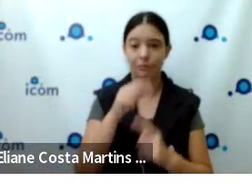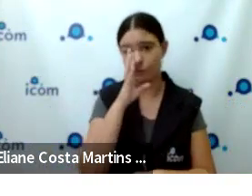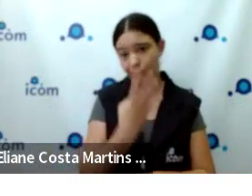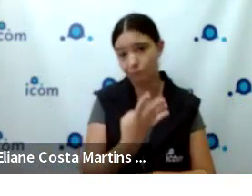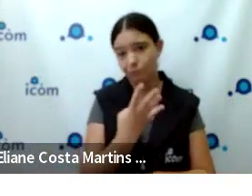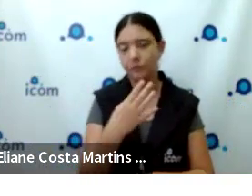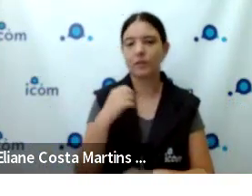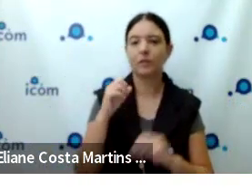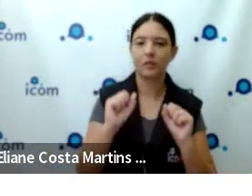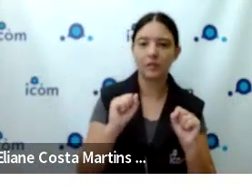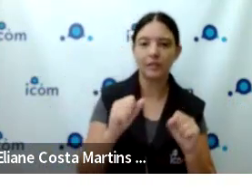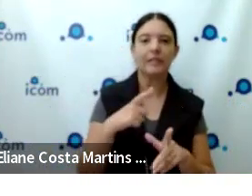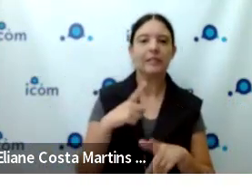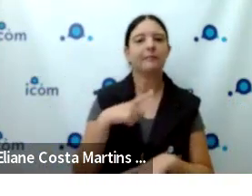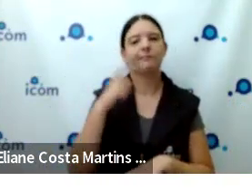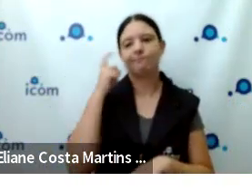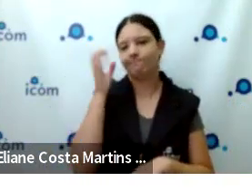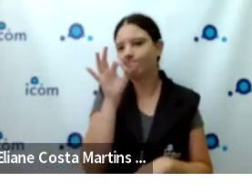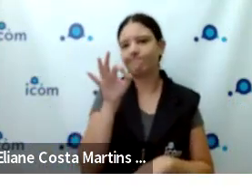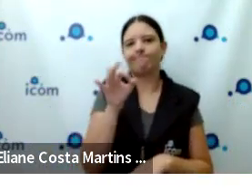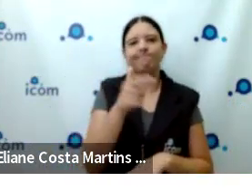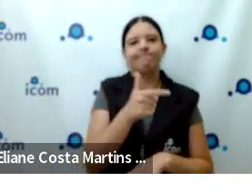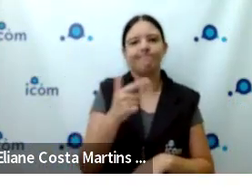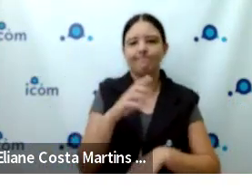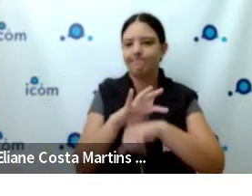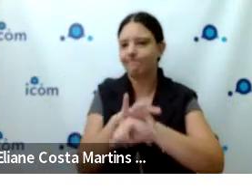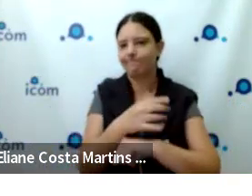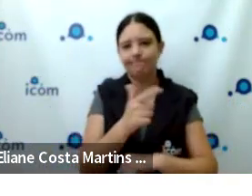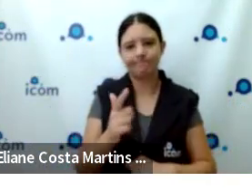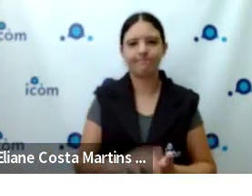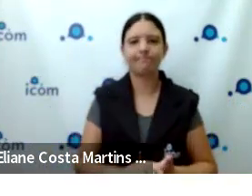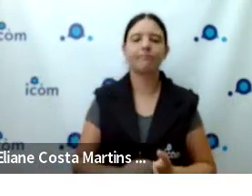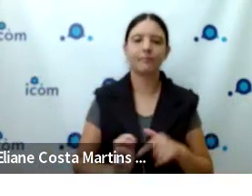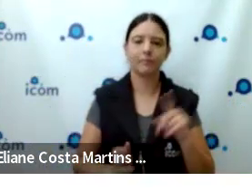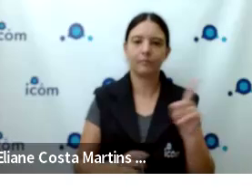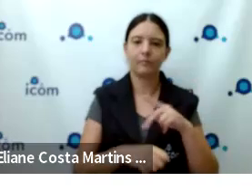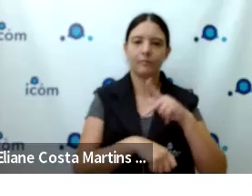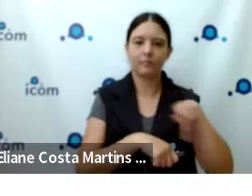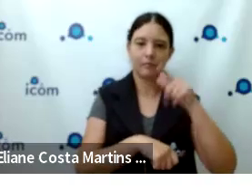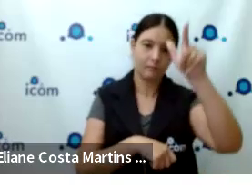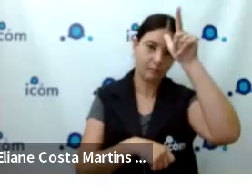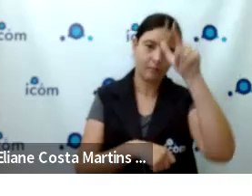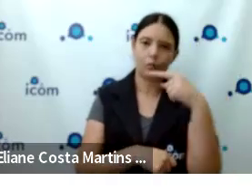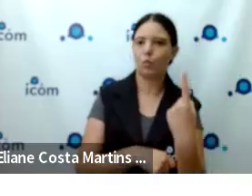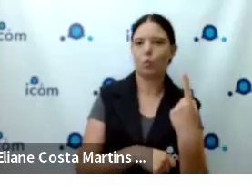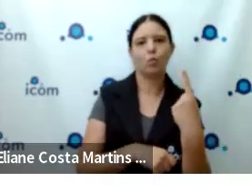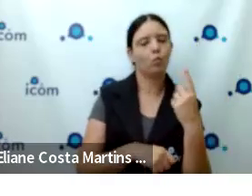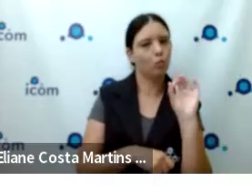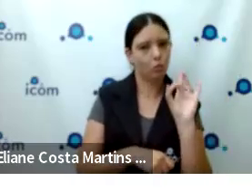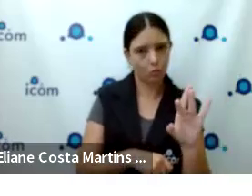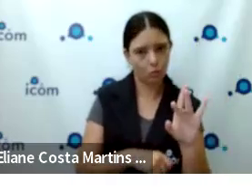Então, isso gera muita incerteza e muita insegurança. Como eu falei, na Alemanha é apenas uma instância administrativa, depois